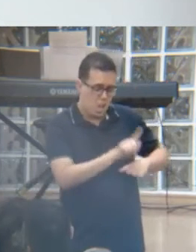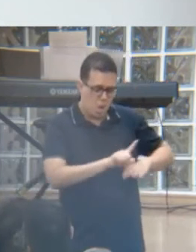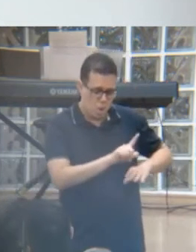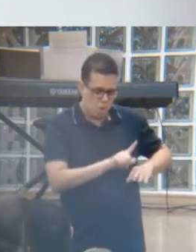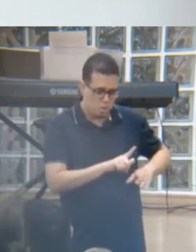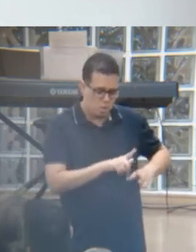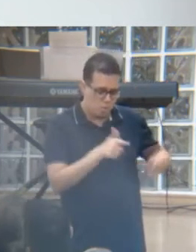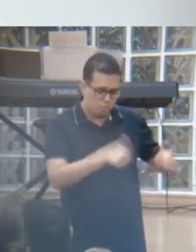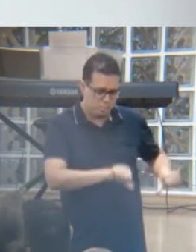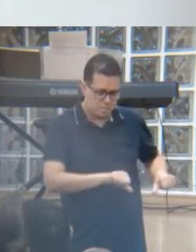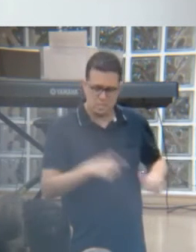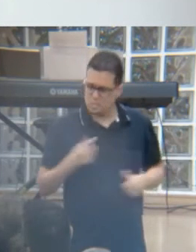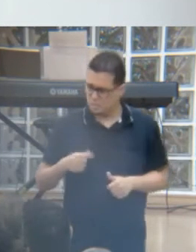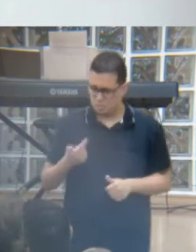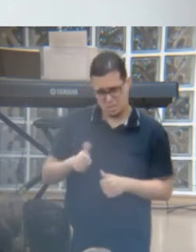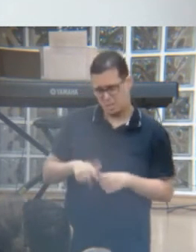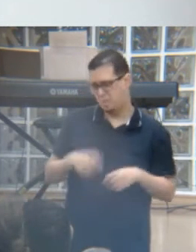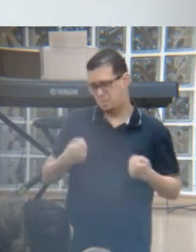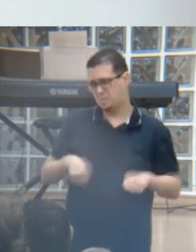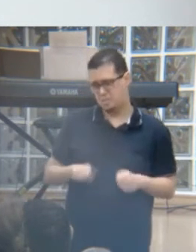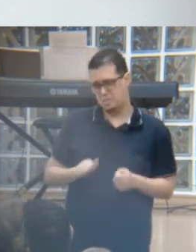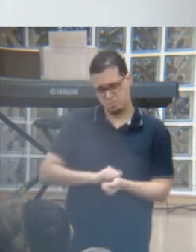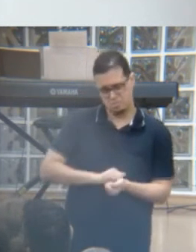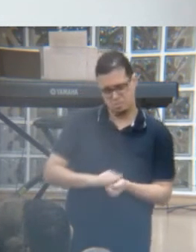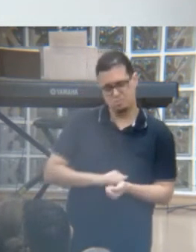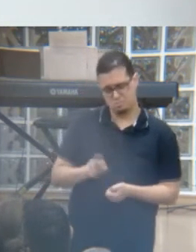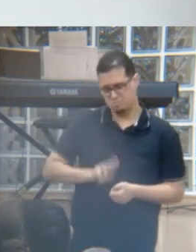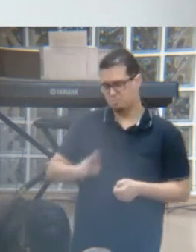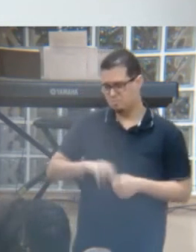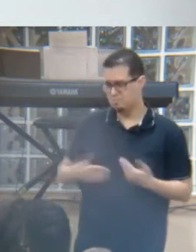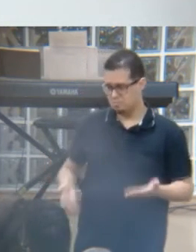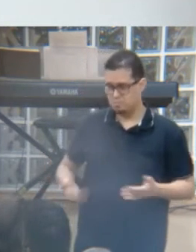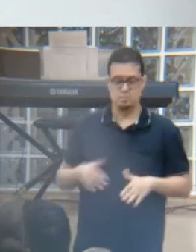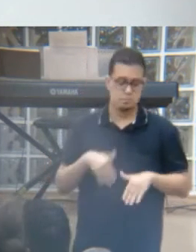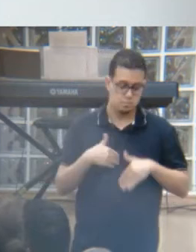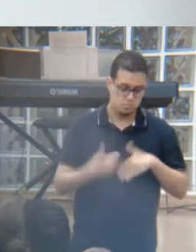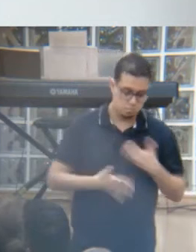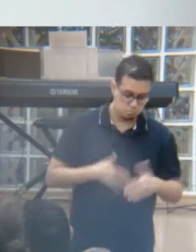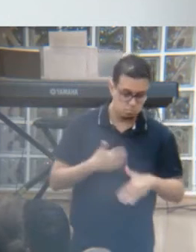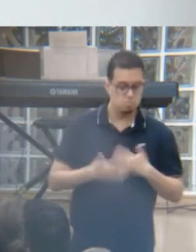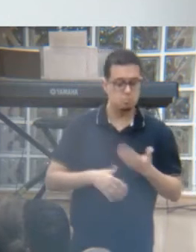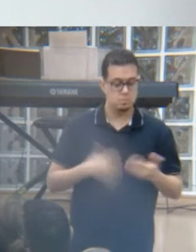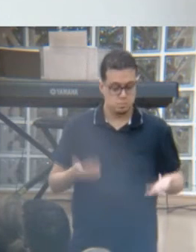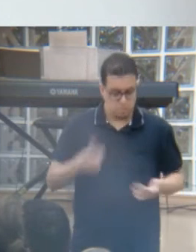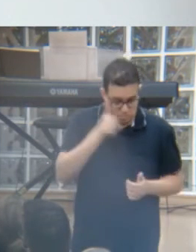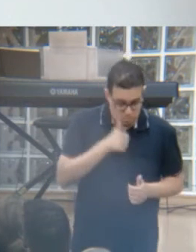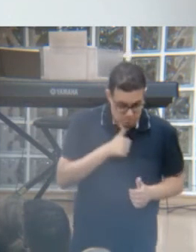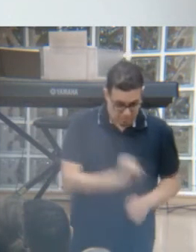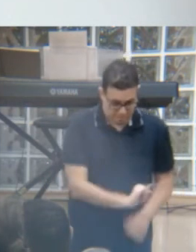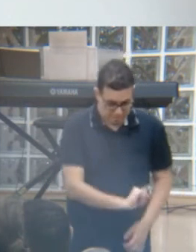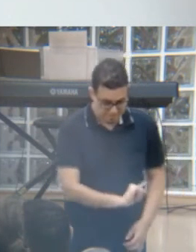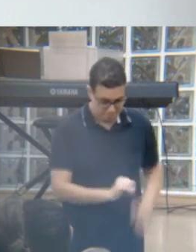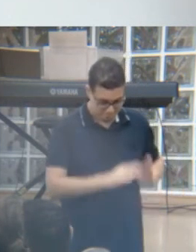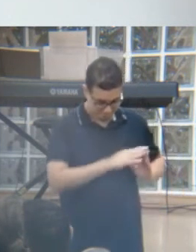vai viver com sabãozinho mesmo. Neste inteirinho, uma irmãzinha lá da igreja estava fazendo